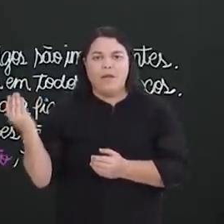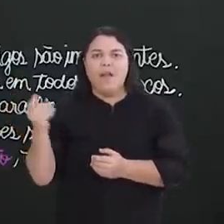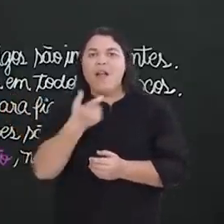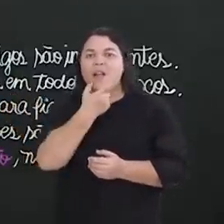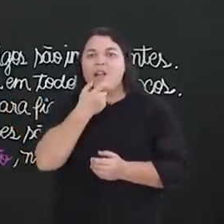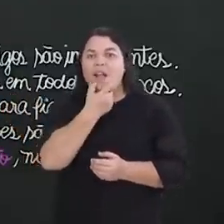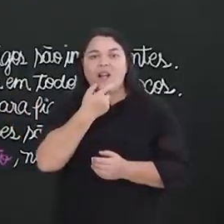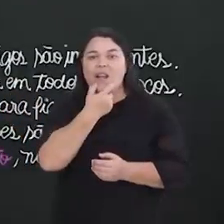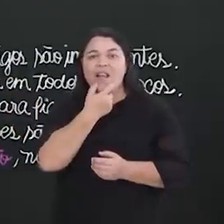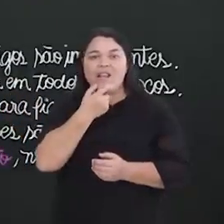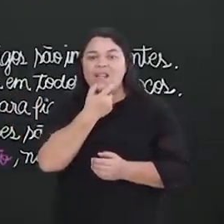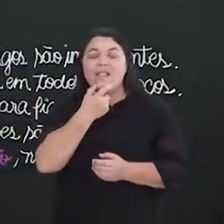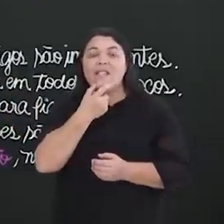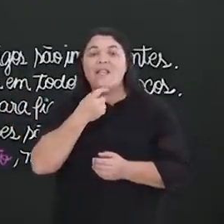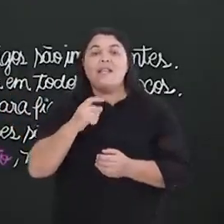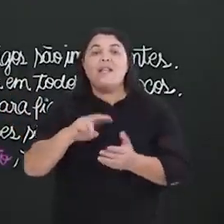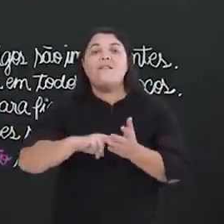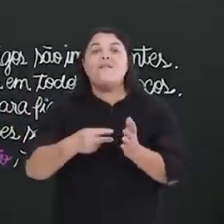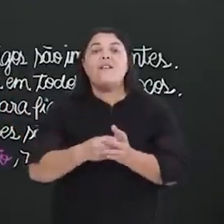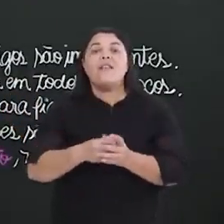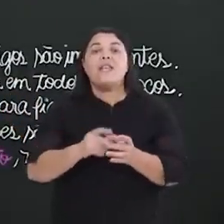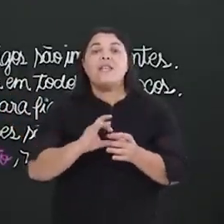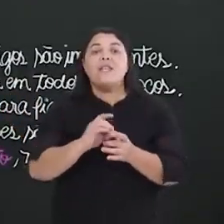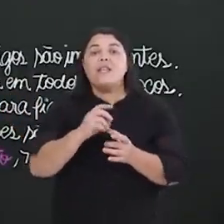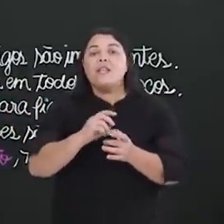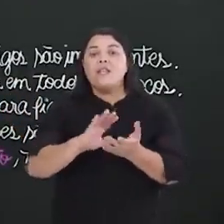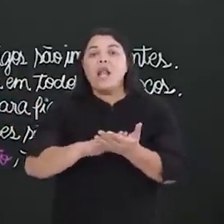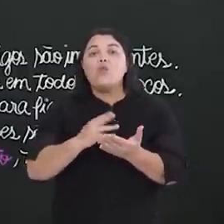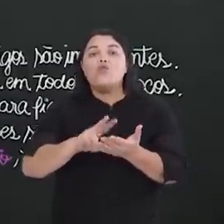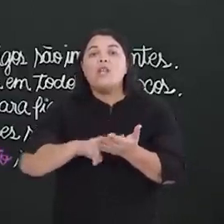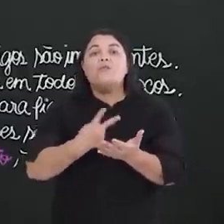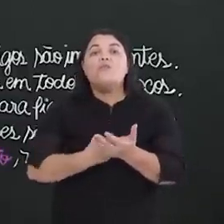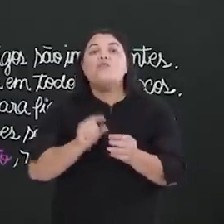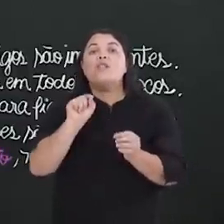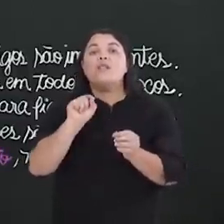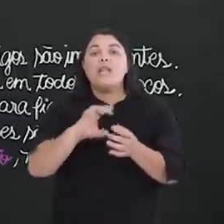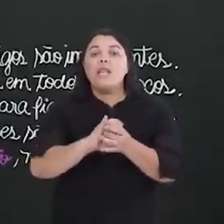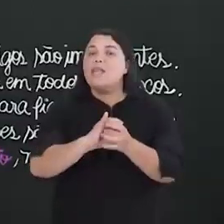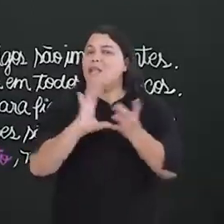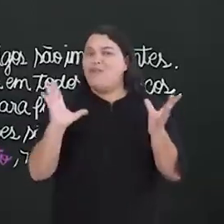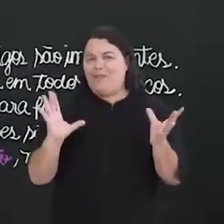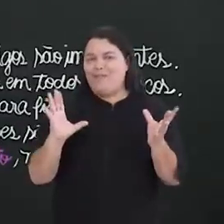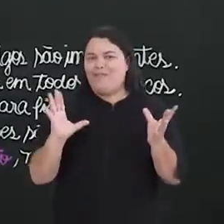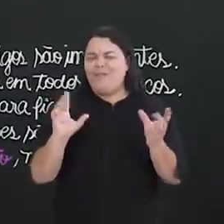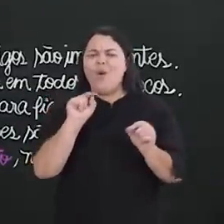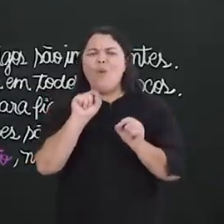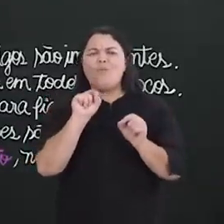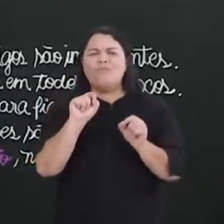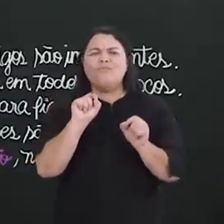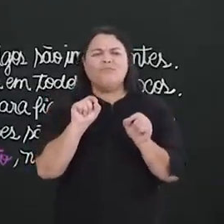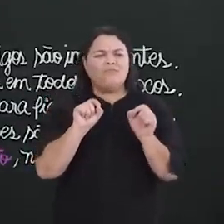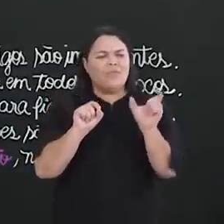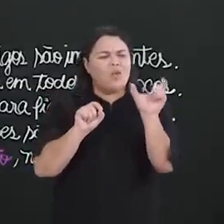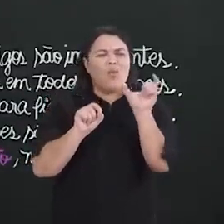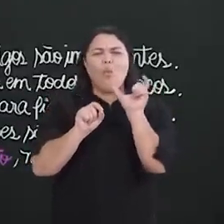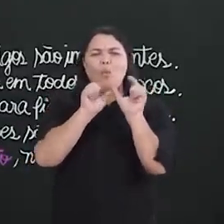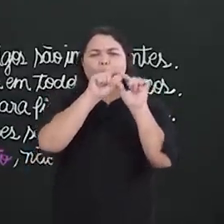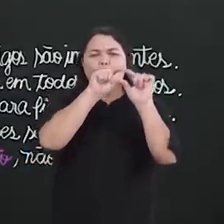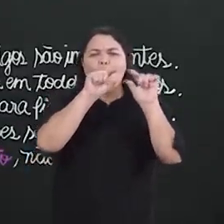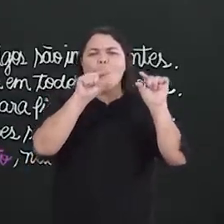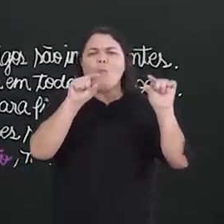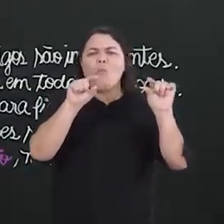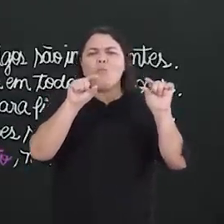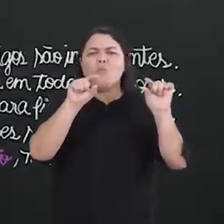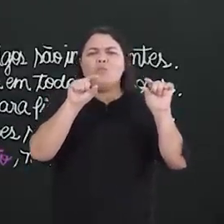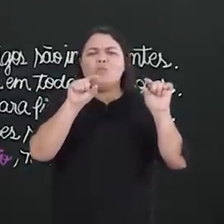palavra free, que em inglês significa livre, para trazer exatamente a ideia do que significa uma oração coordenada. Uma oração